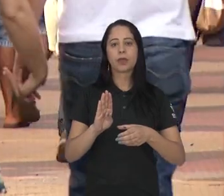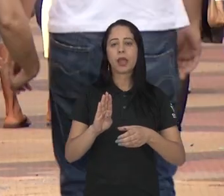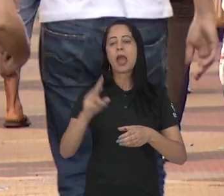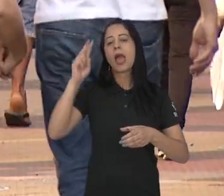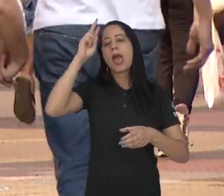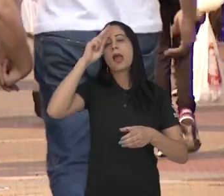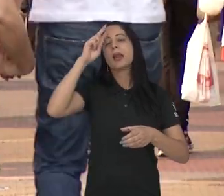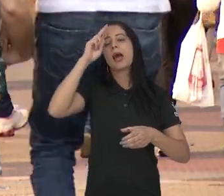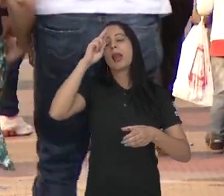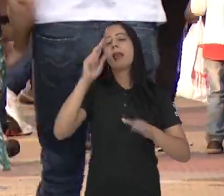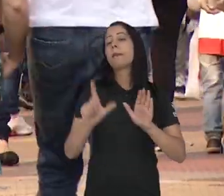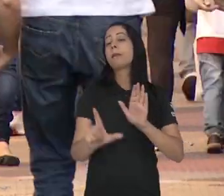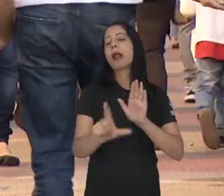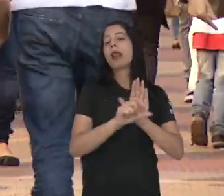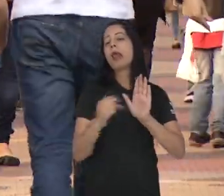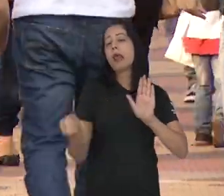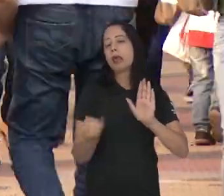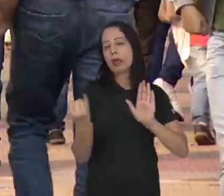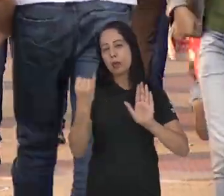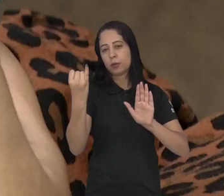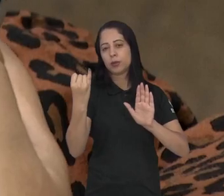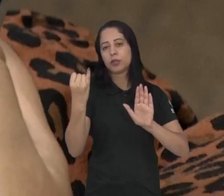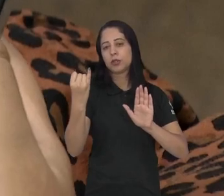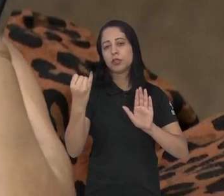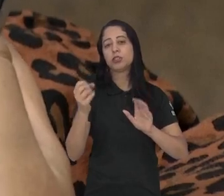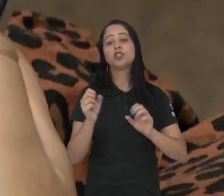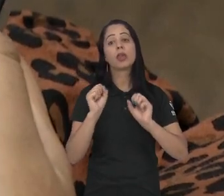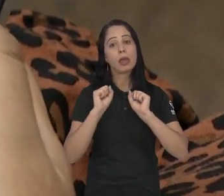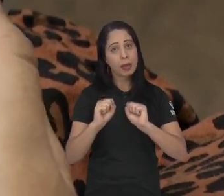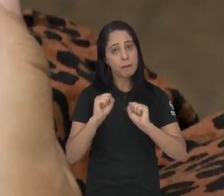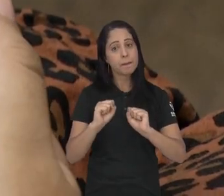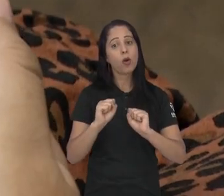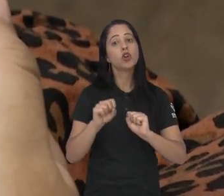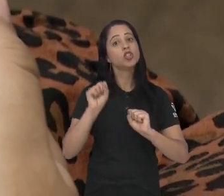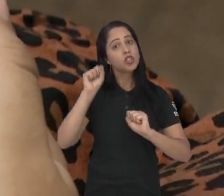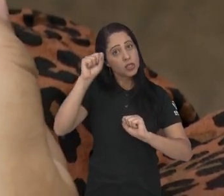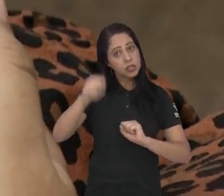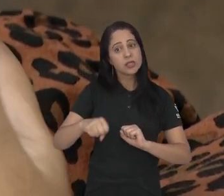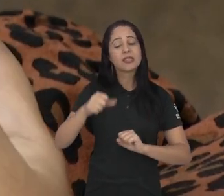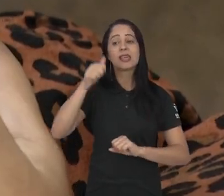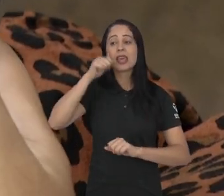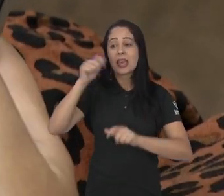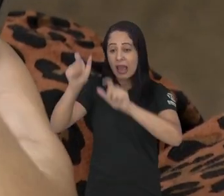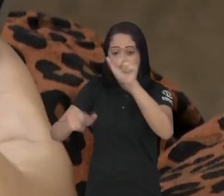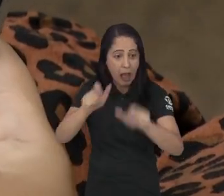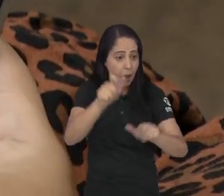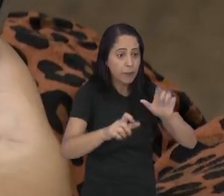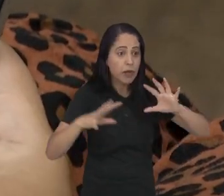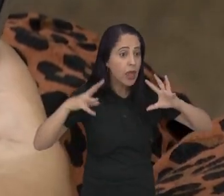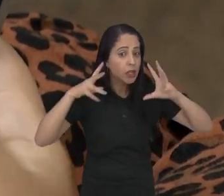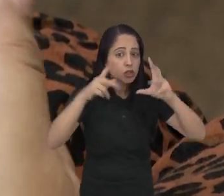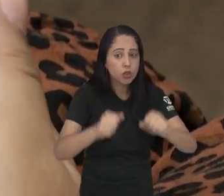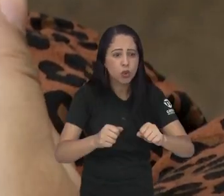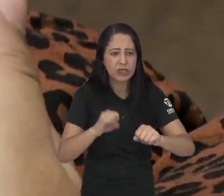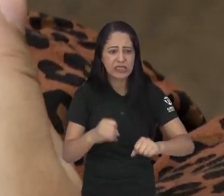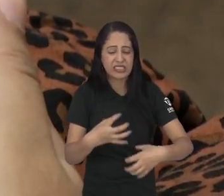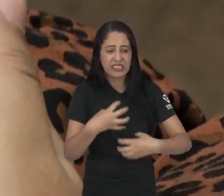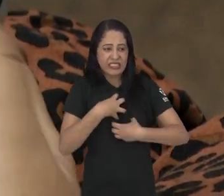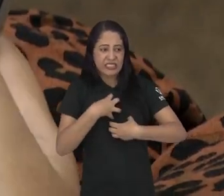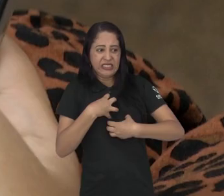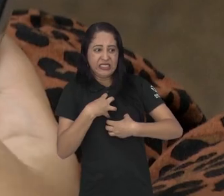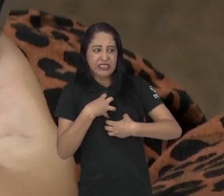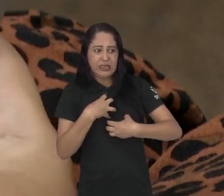das principais leis para proteção da mulher que já podem e devem ser usadas por e qualquer mulher que se sinta